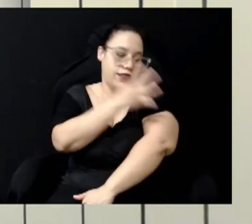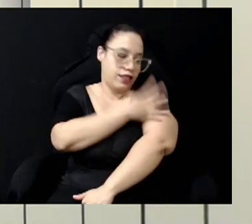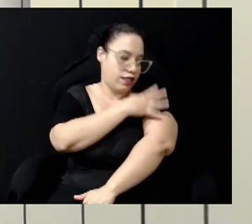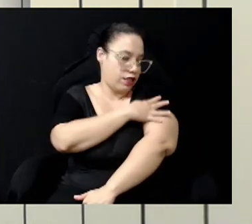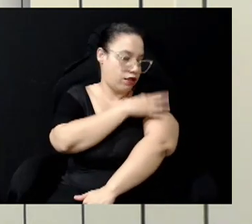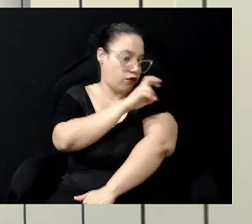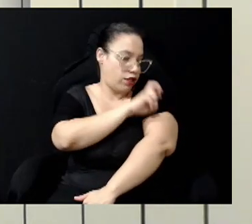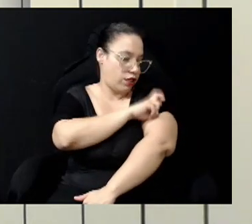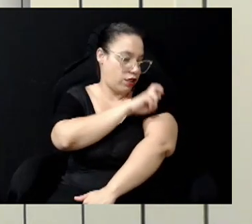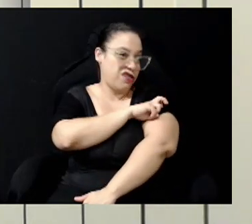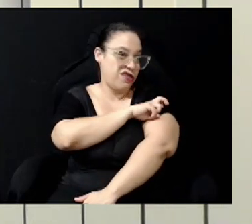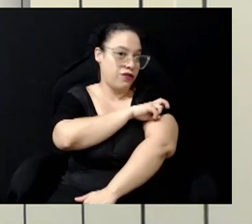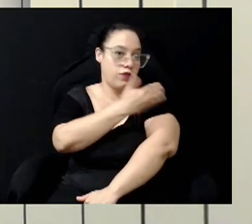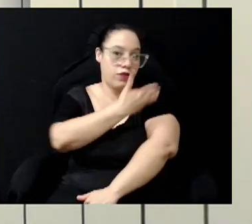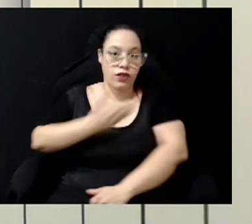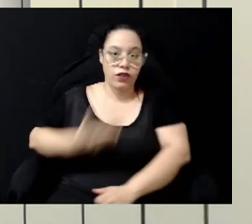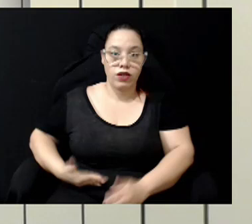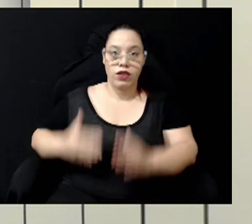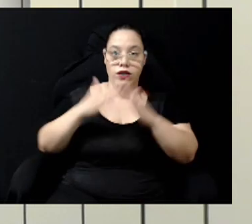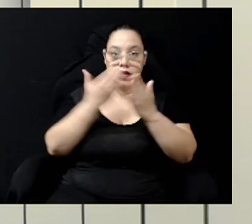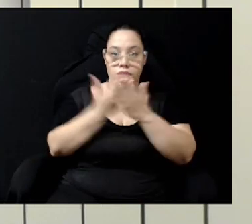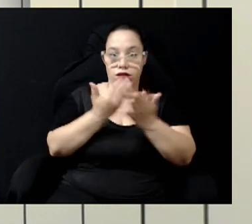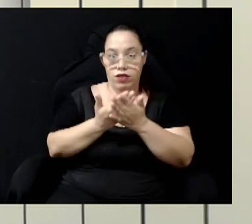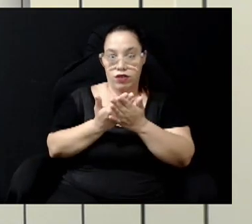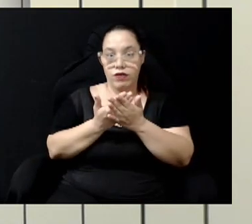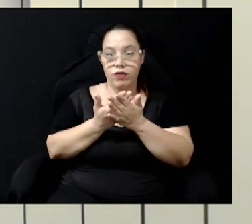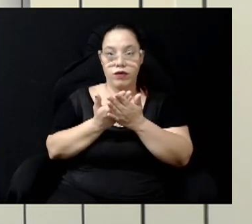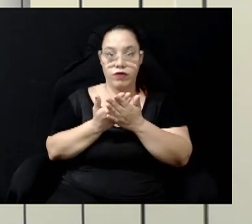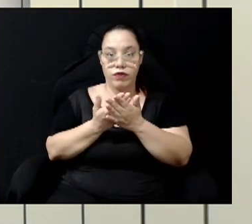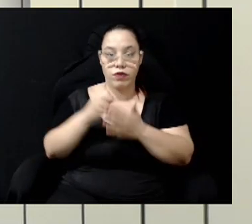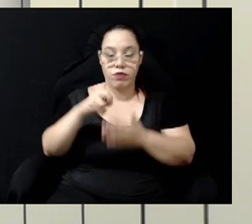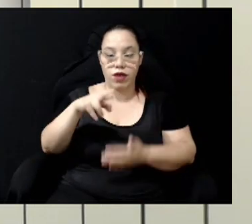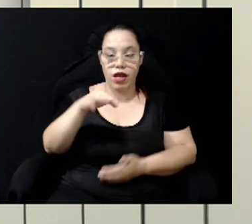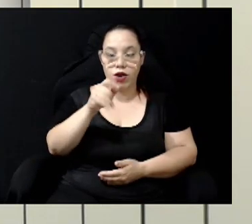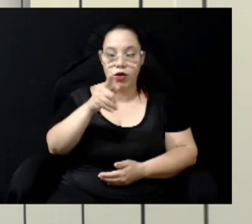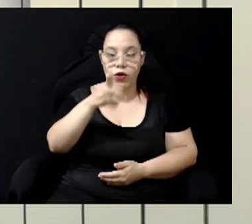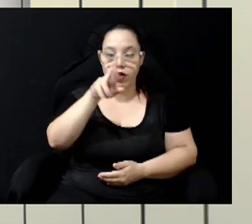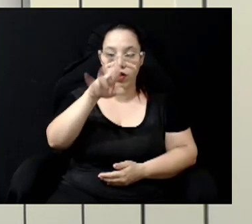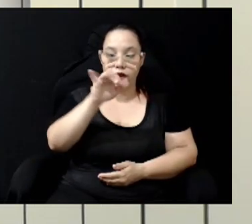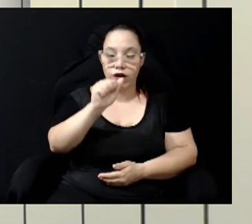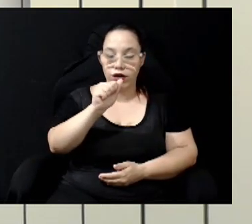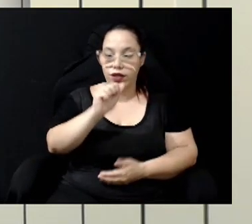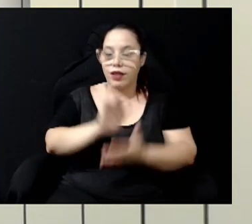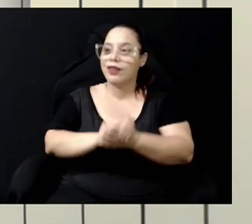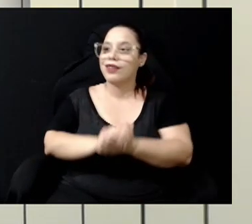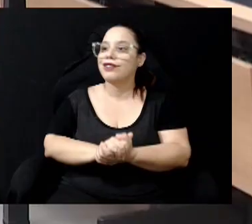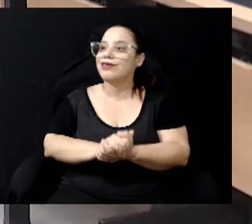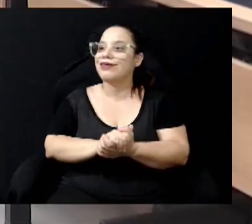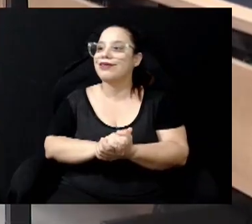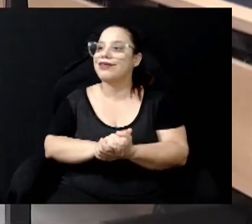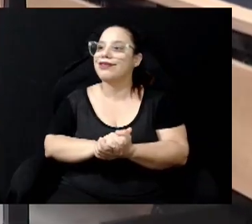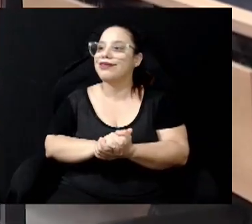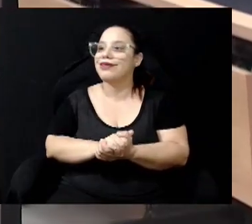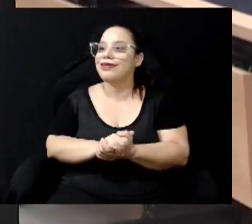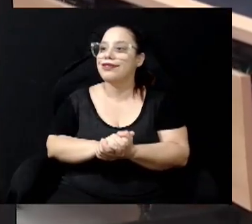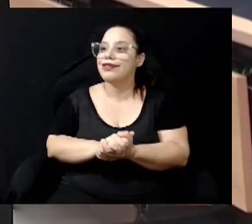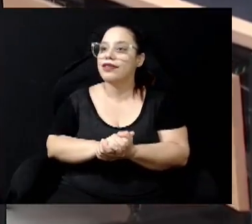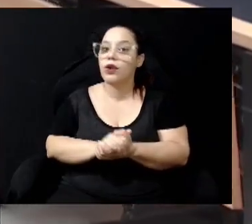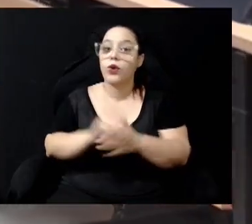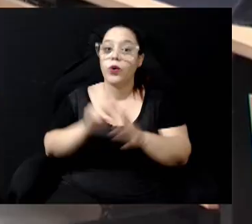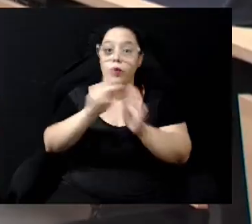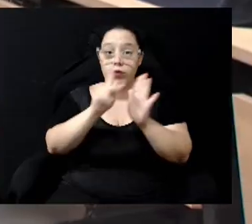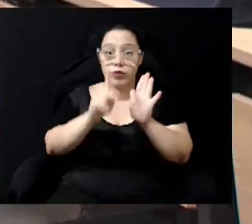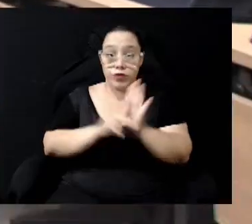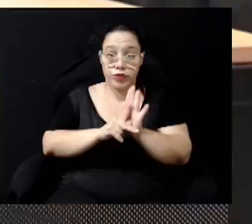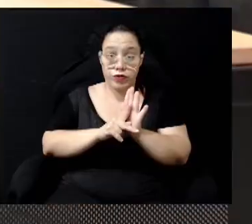Escola Municipal de Ensino Fundamental Maria Luísa Pompeu de Camargo. O programa Câmara Educa